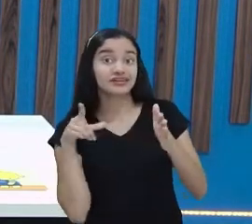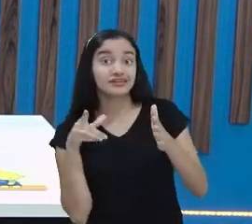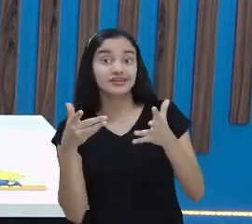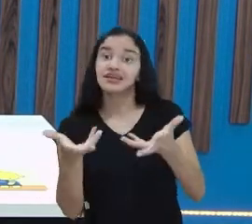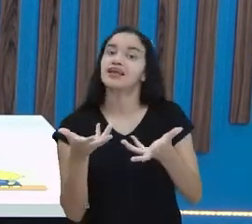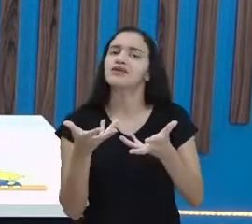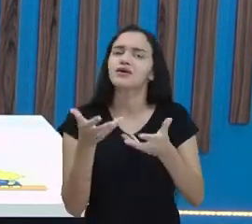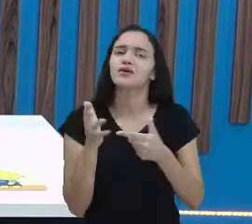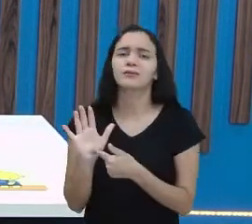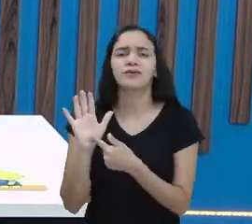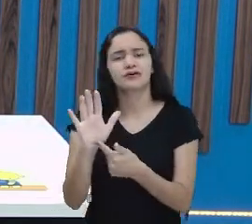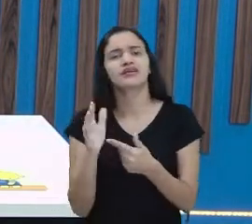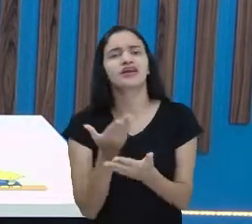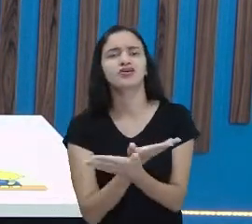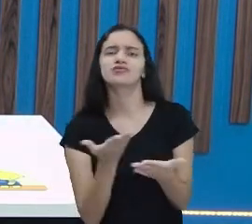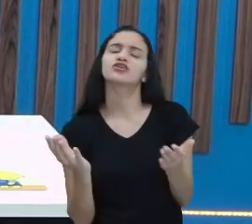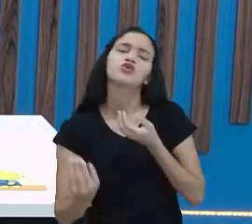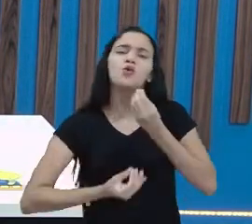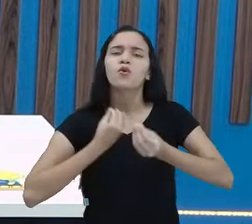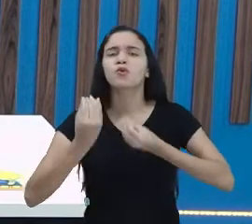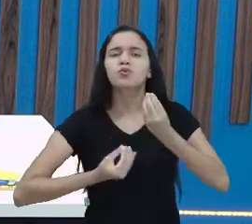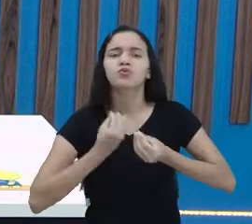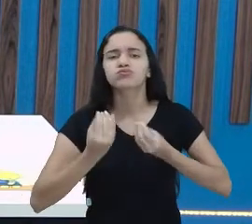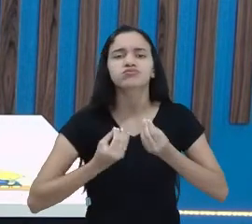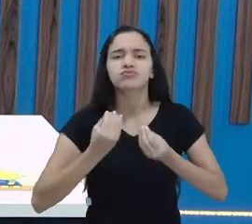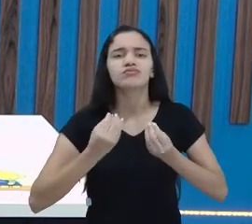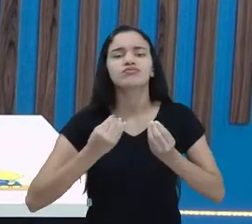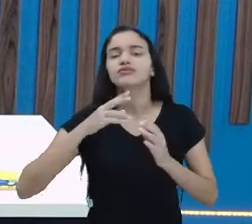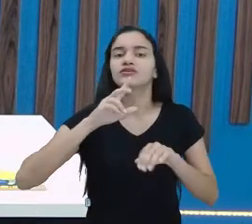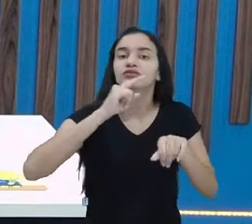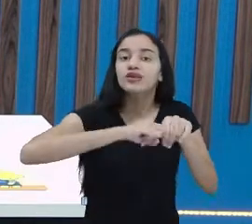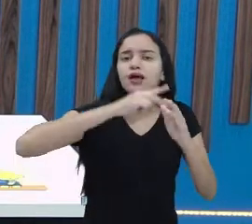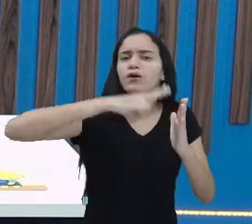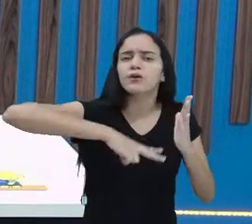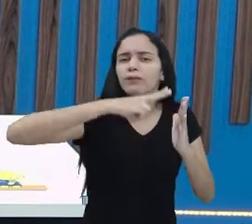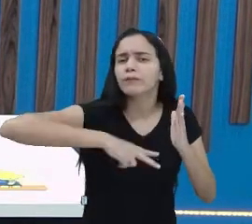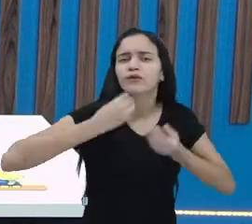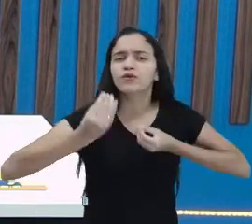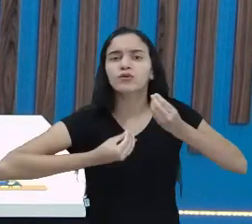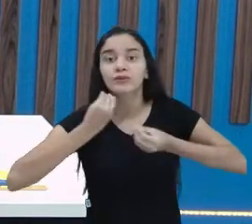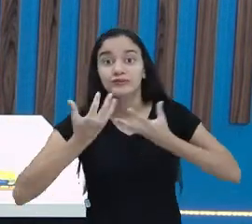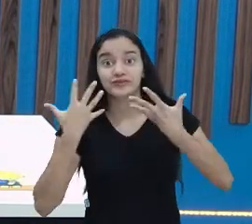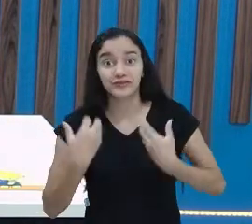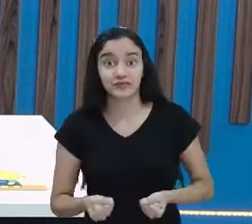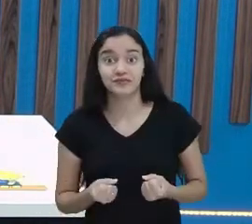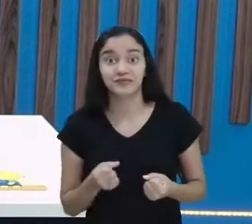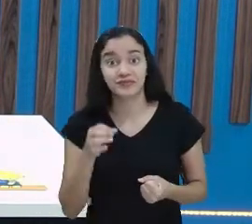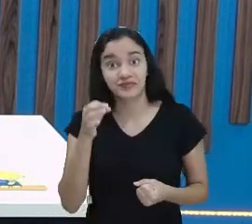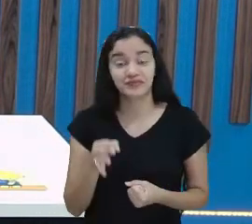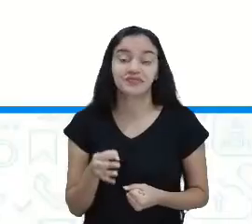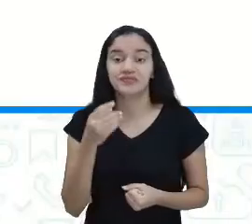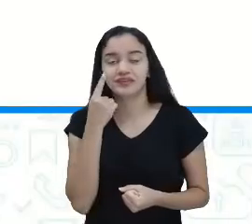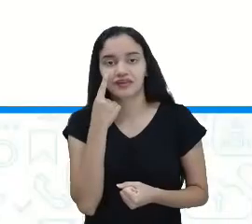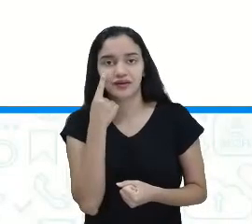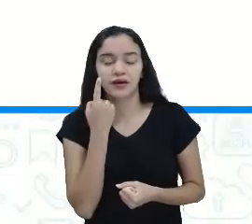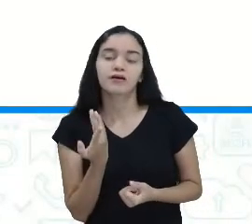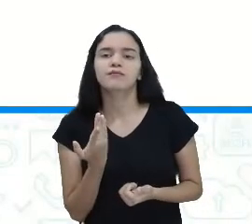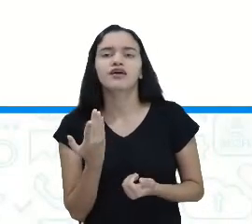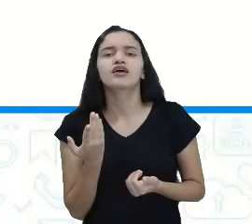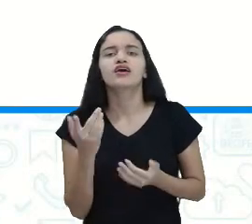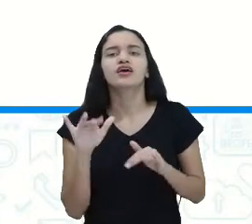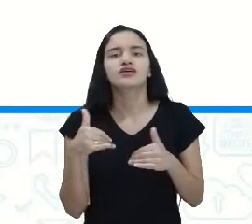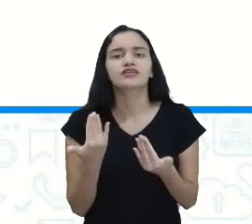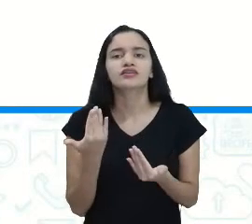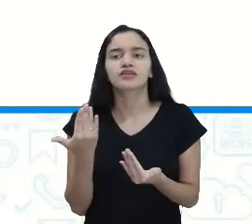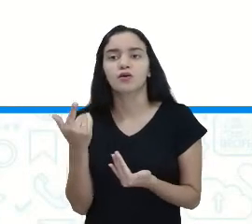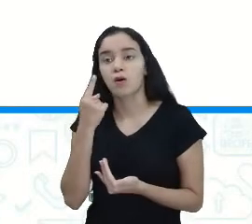quero mostrar a você como é que a gente faz a leitura de horas num relógio digital. Vamos lá, tá certo? Então, como é feita a